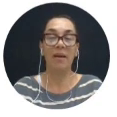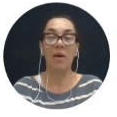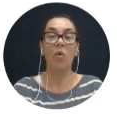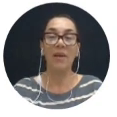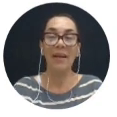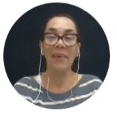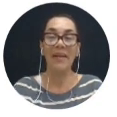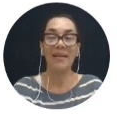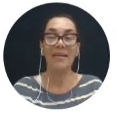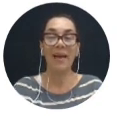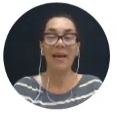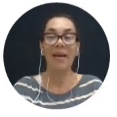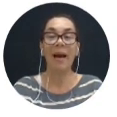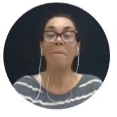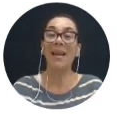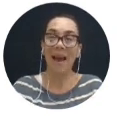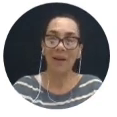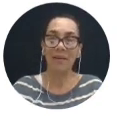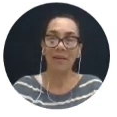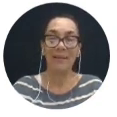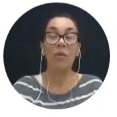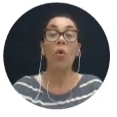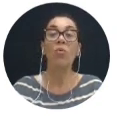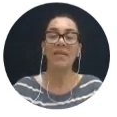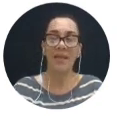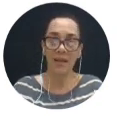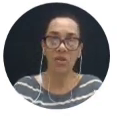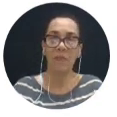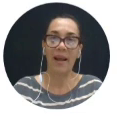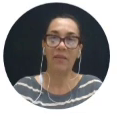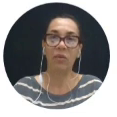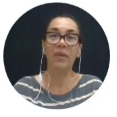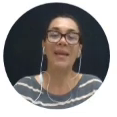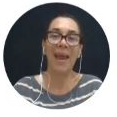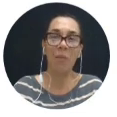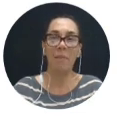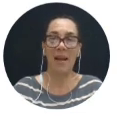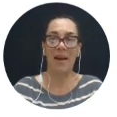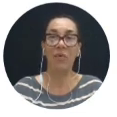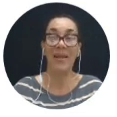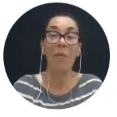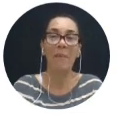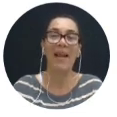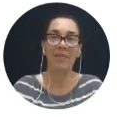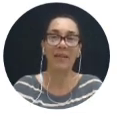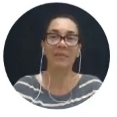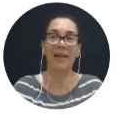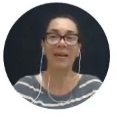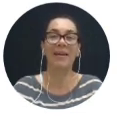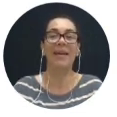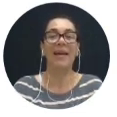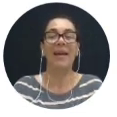veja bem, o que ele precisa é a palavra, ter o conceito de palavra, do que é uma palavra, o que é uma